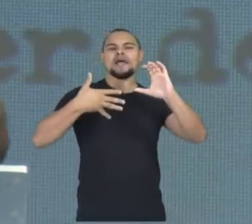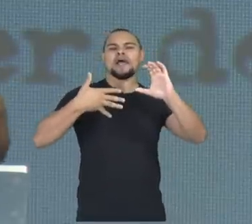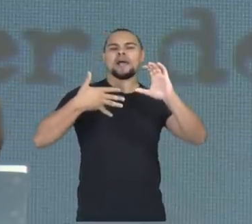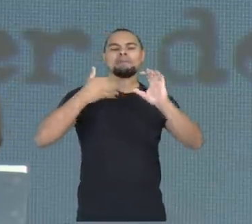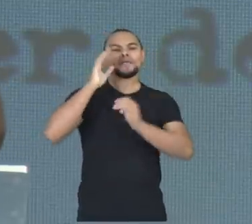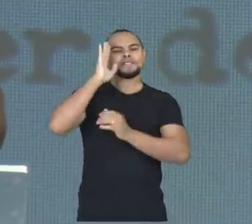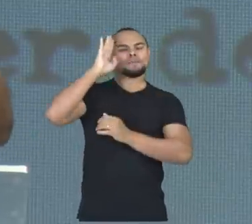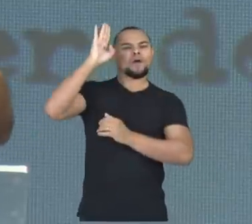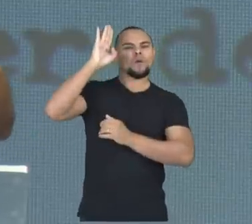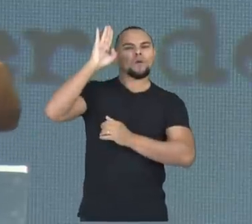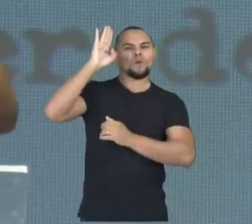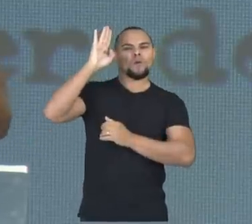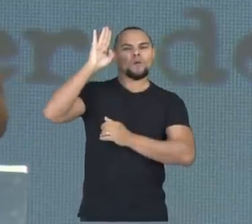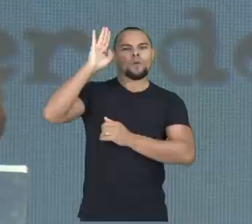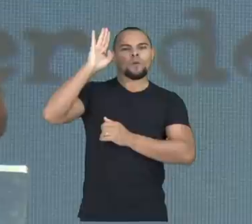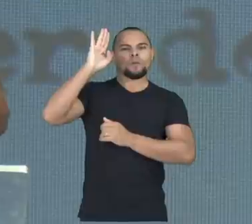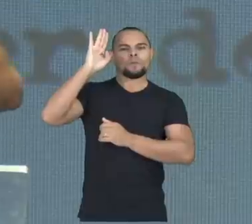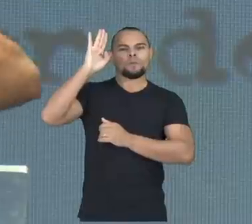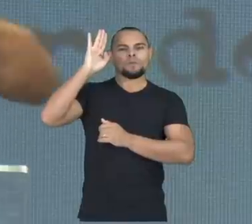extremamente